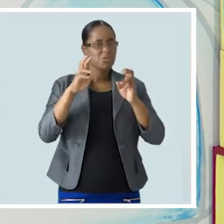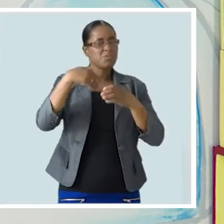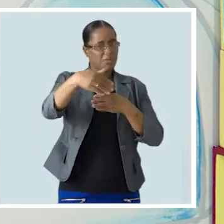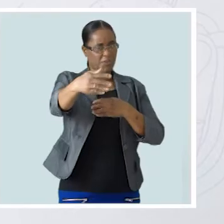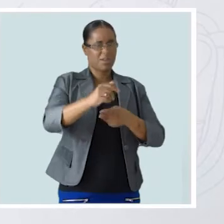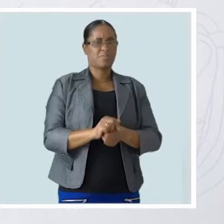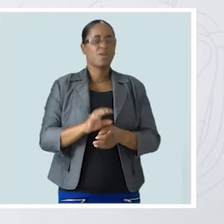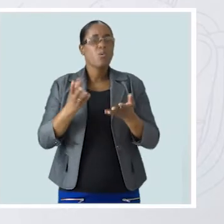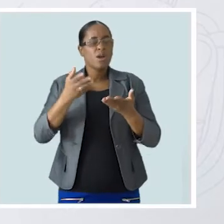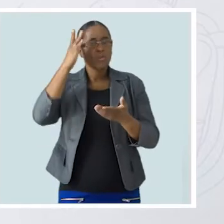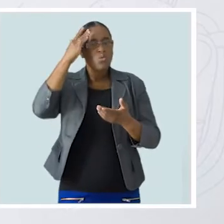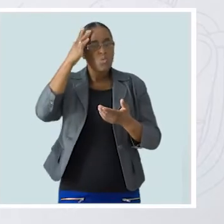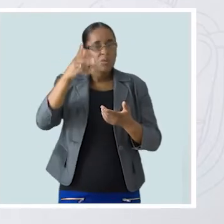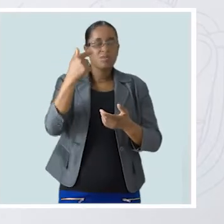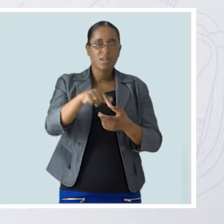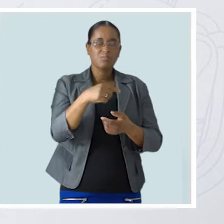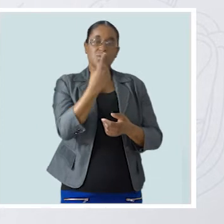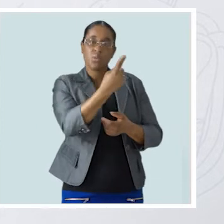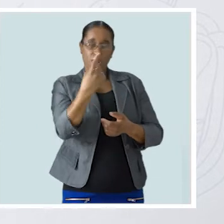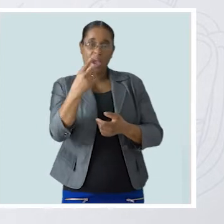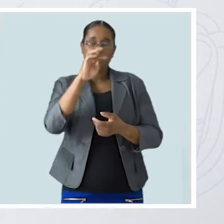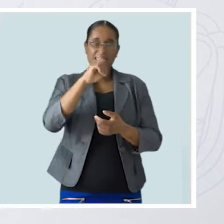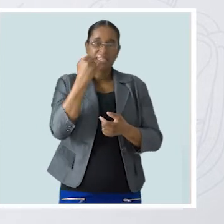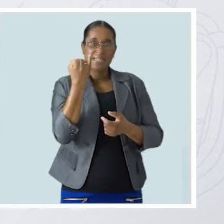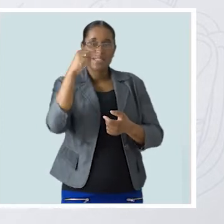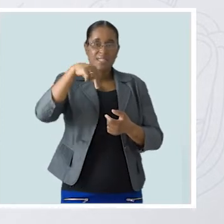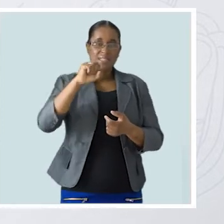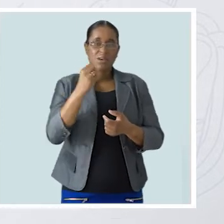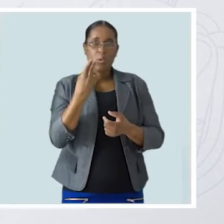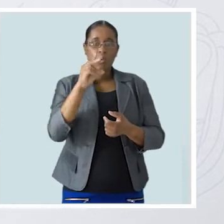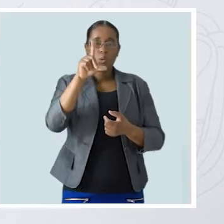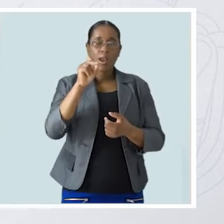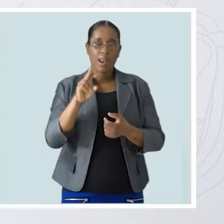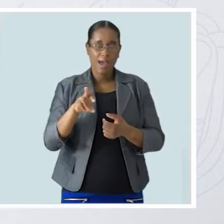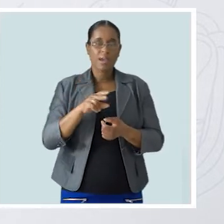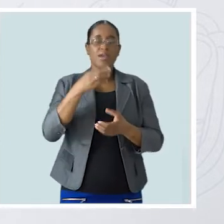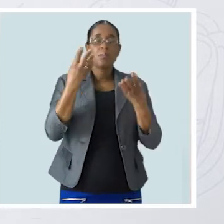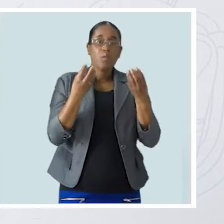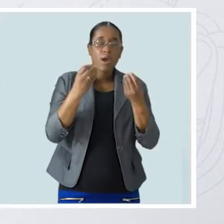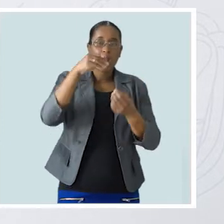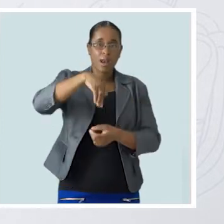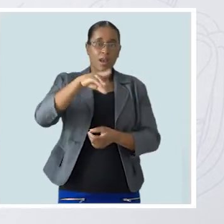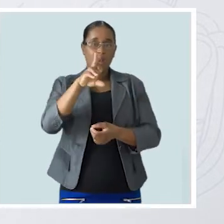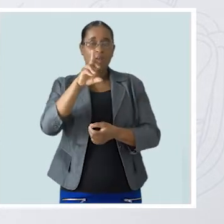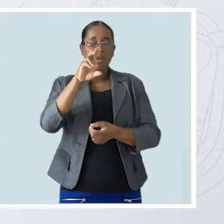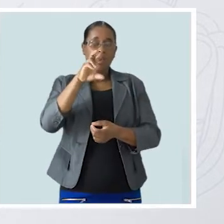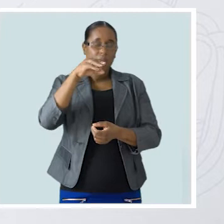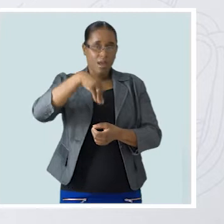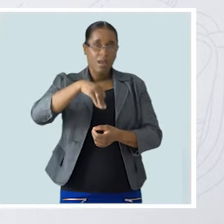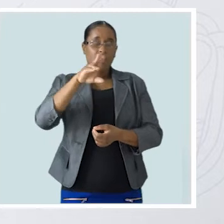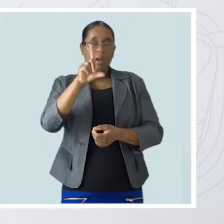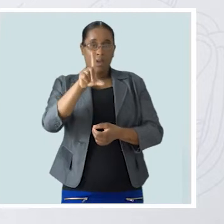temos singular, plural. Amável, amáveis. Quanto ao grau, sabemos que